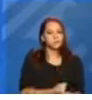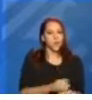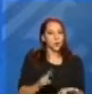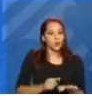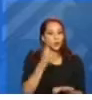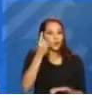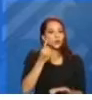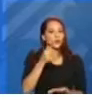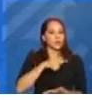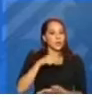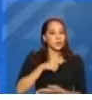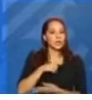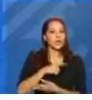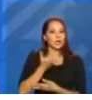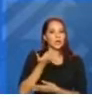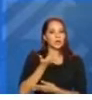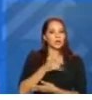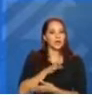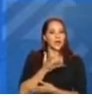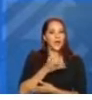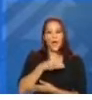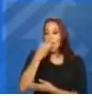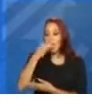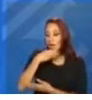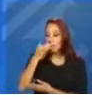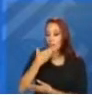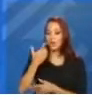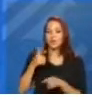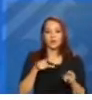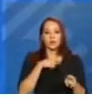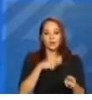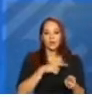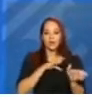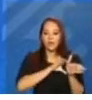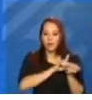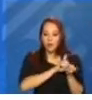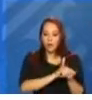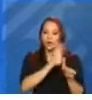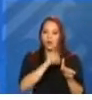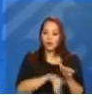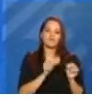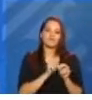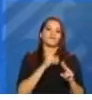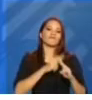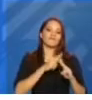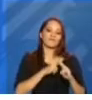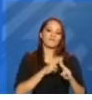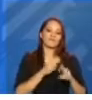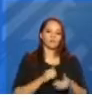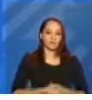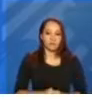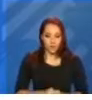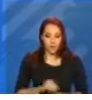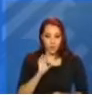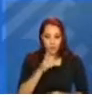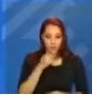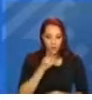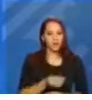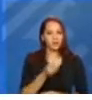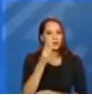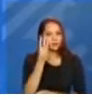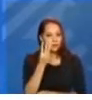únicos nas lojas da Apple e da Google são os realizados pela Caixa. E só para reforçar,